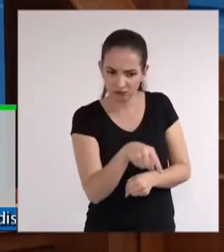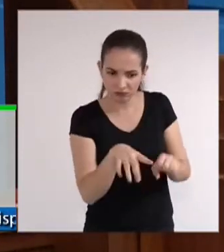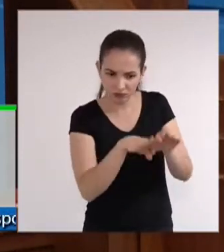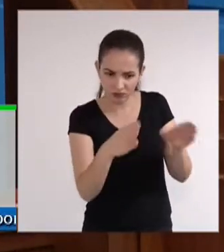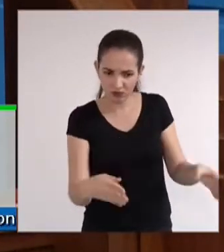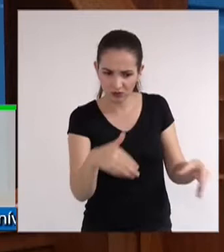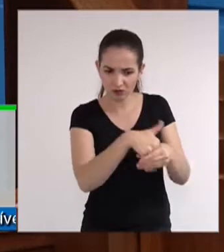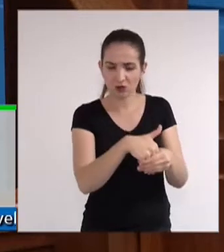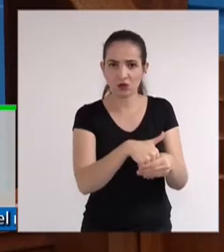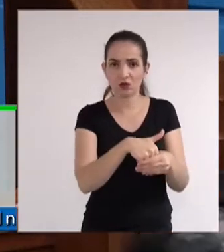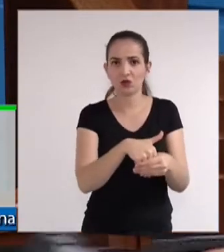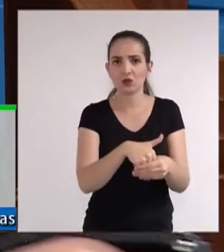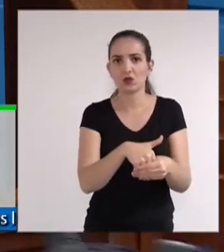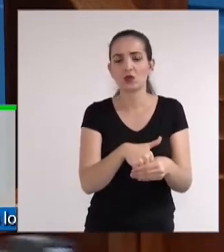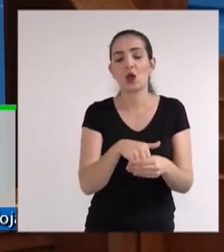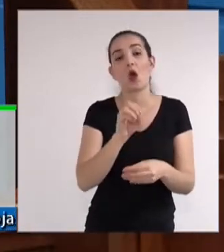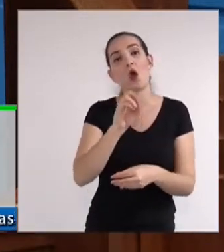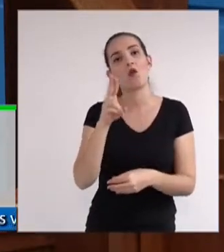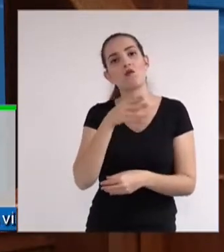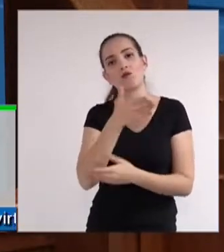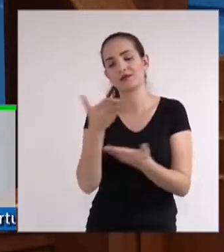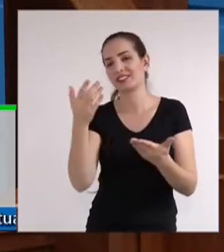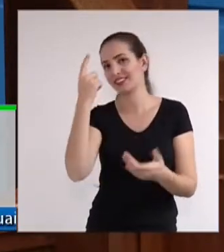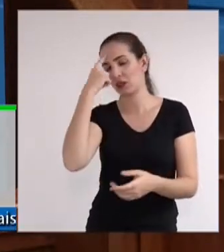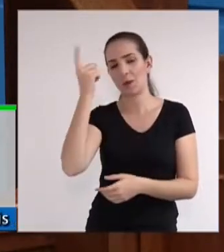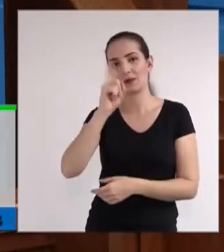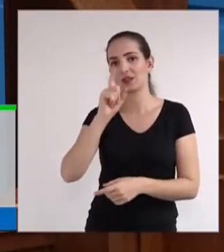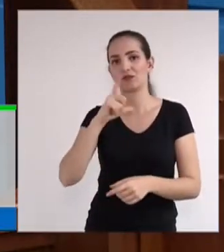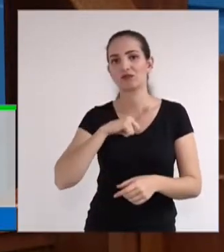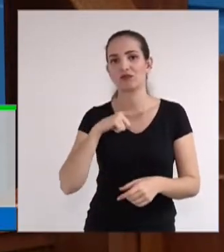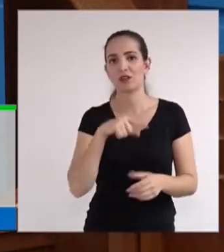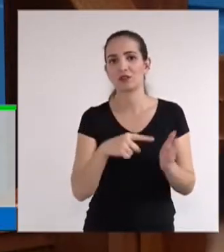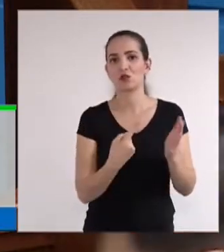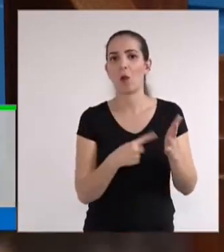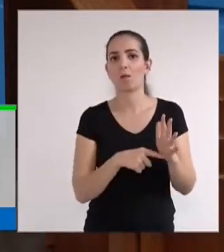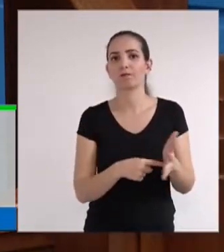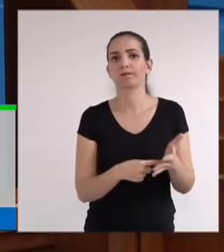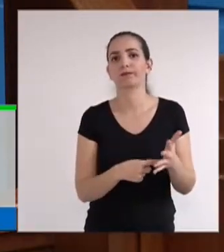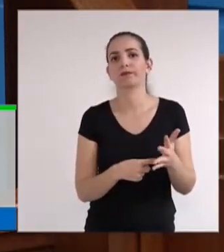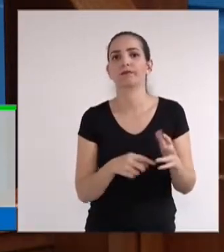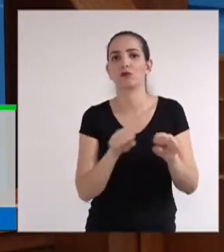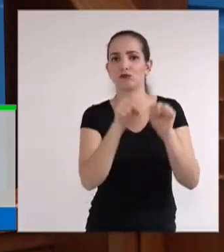Ou será que os senhores não refletiram sobre essa máquina e o funcionamento dela?